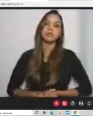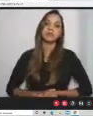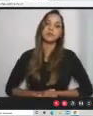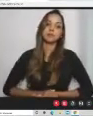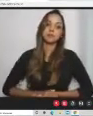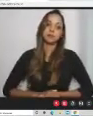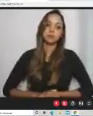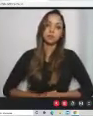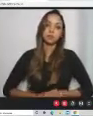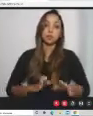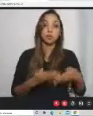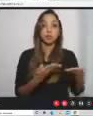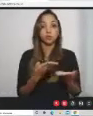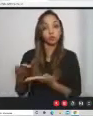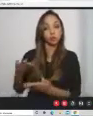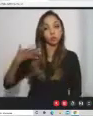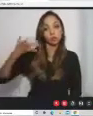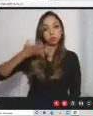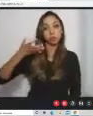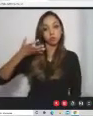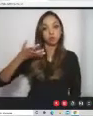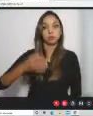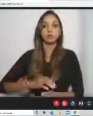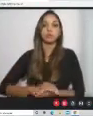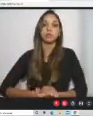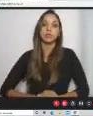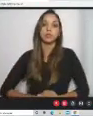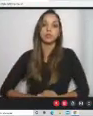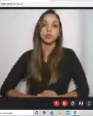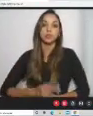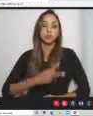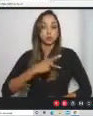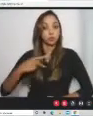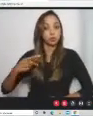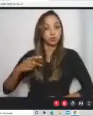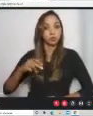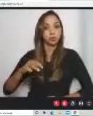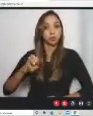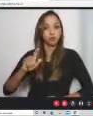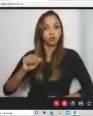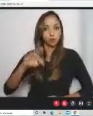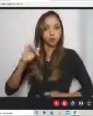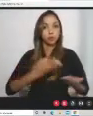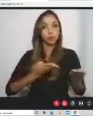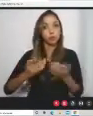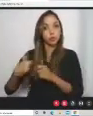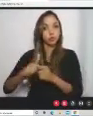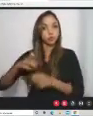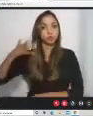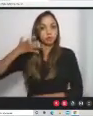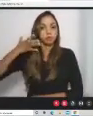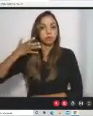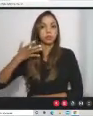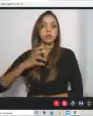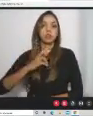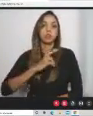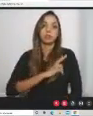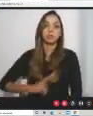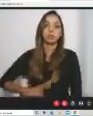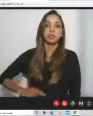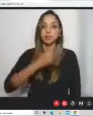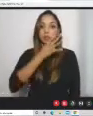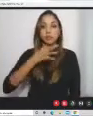Foi convidado para ocupar a tribuna o presidente Silvone França convidou o vereador Gustavo Negócio para ocupar a tribuna e a vereadora Fátima Alves para assumir